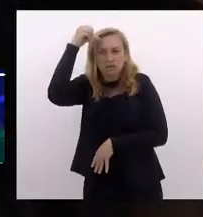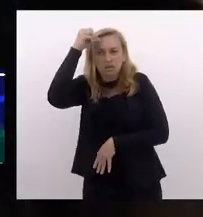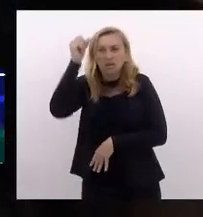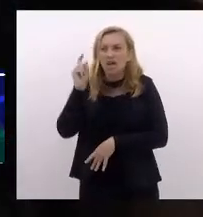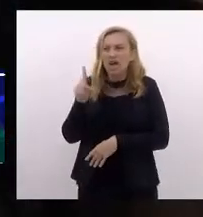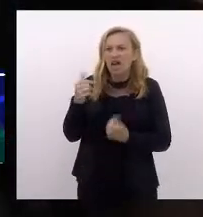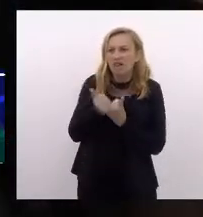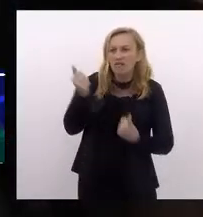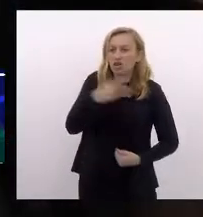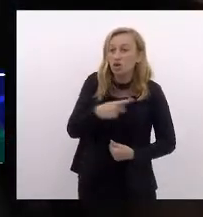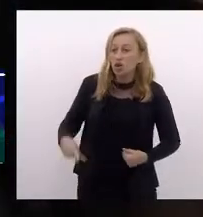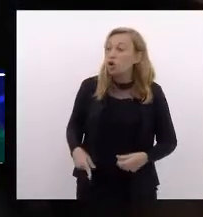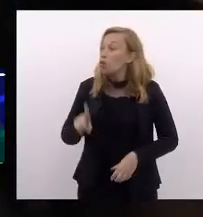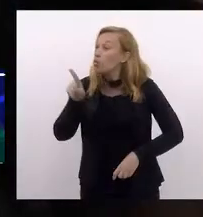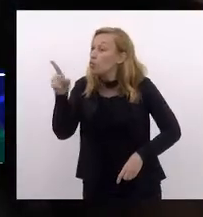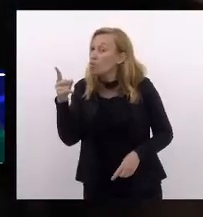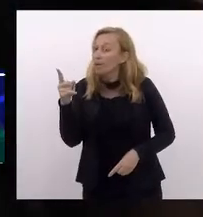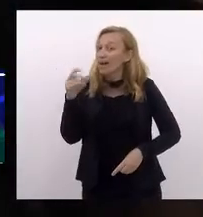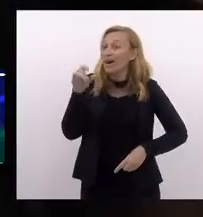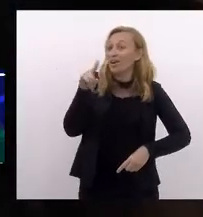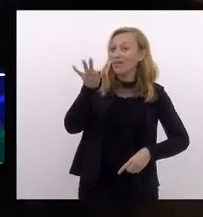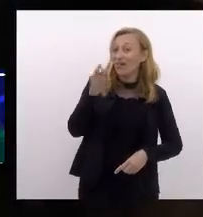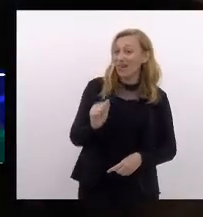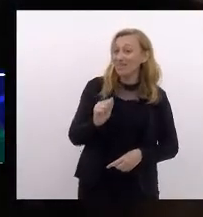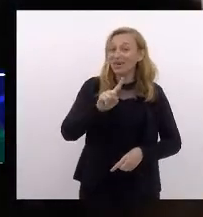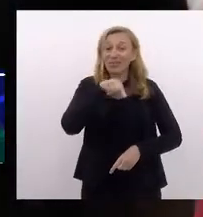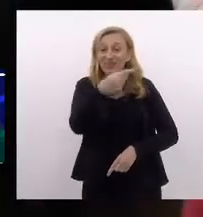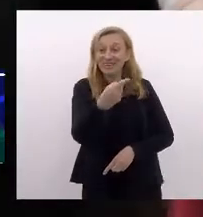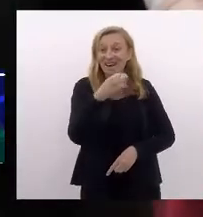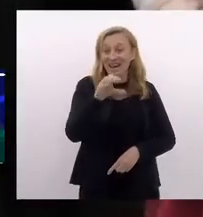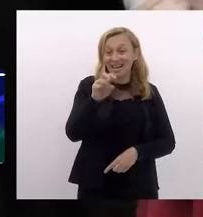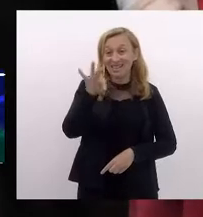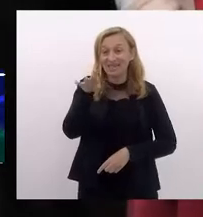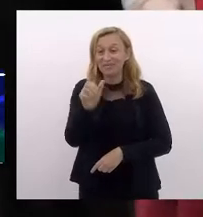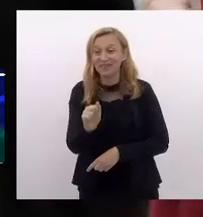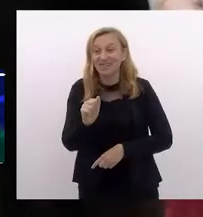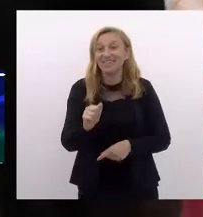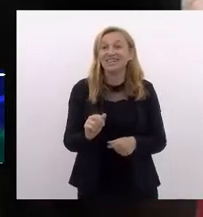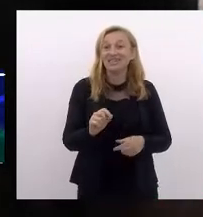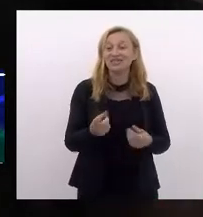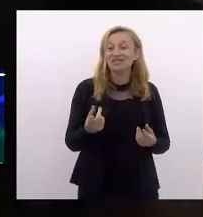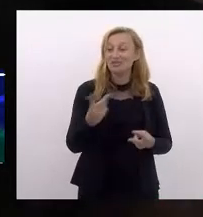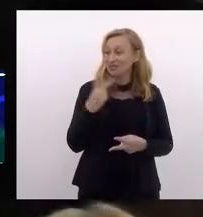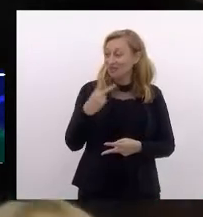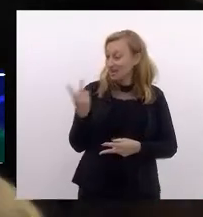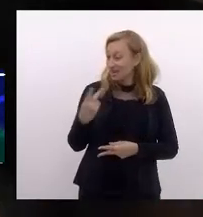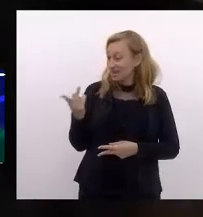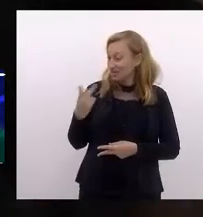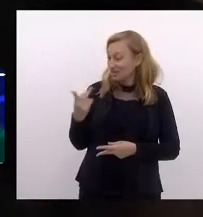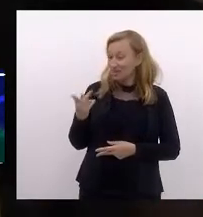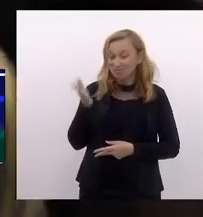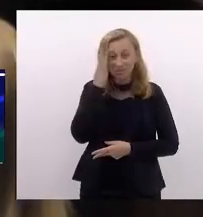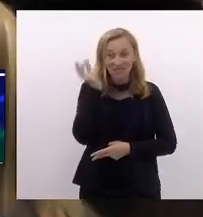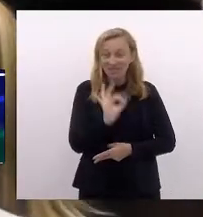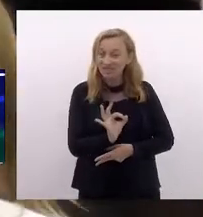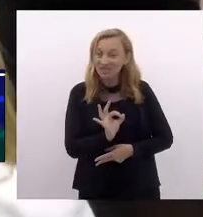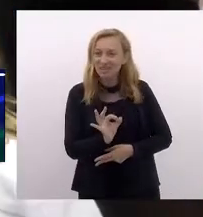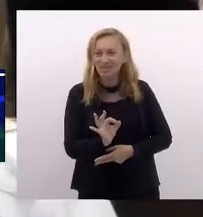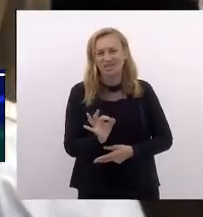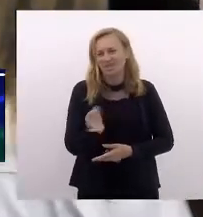um é a corda e o outro é a caçamba não adianta falar que ônibus não sabiam e